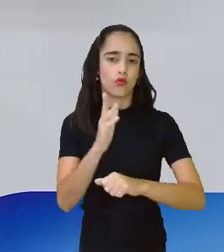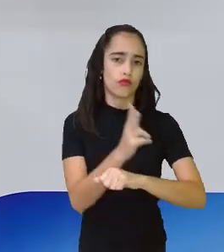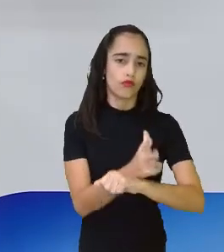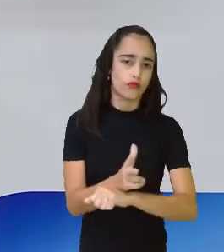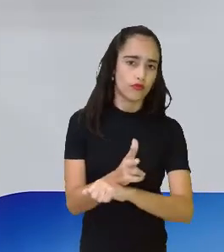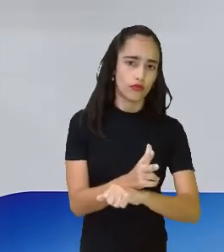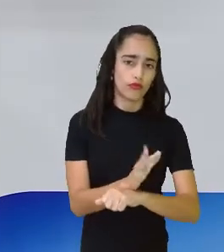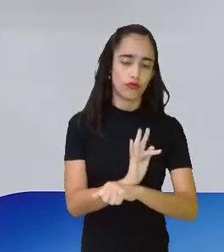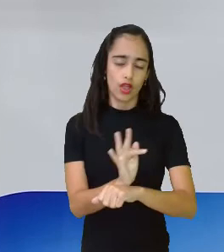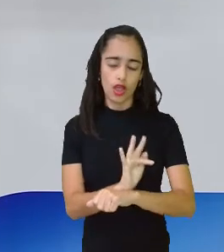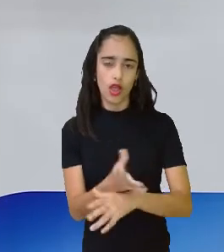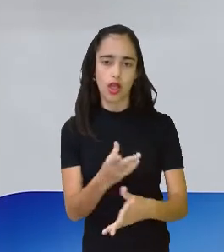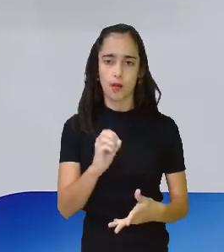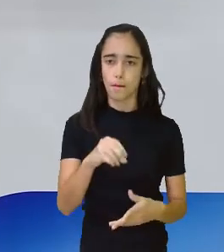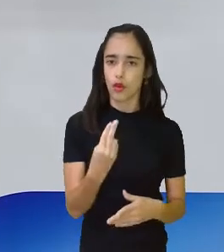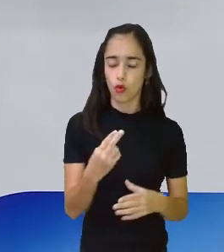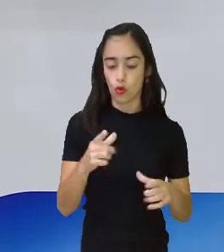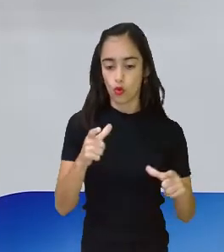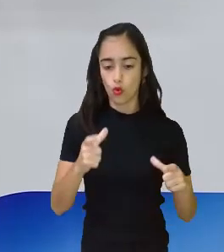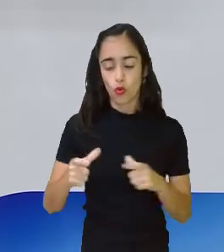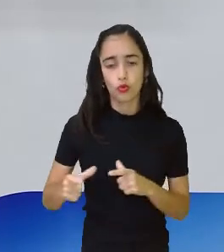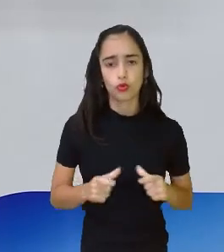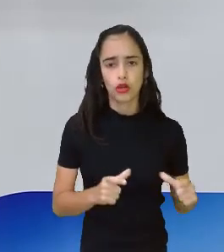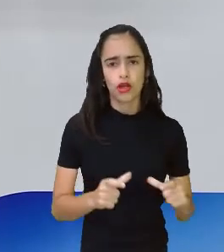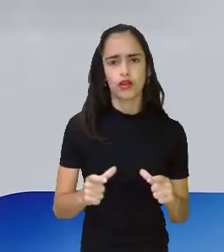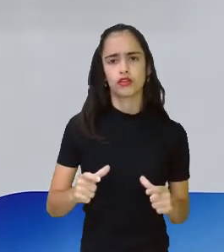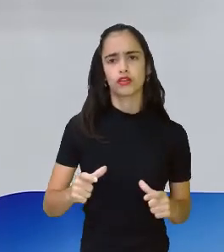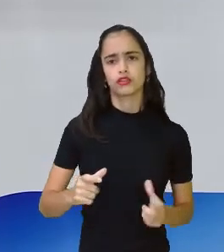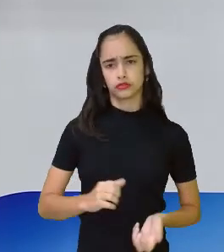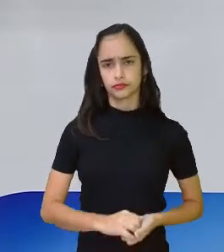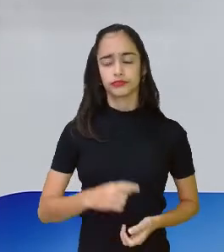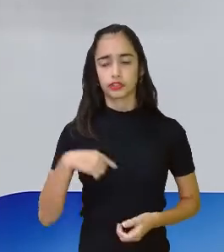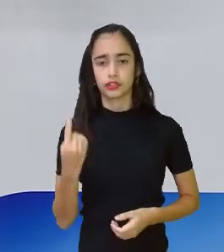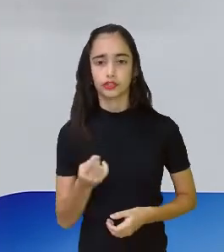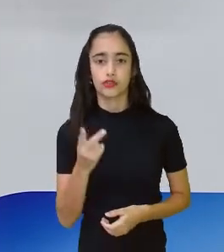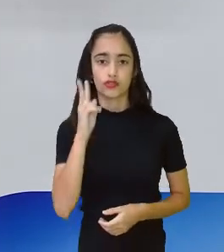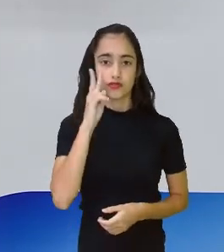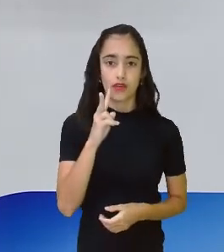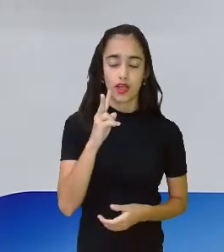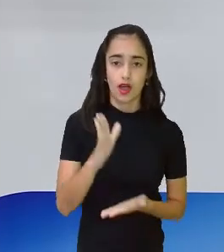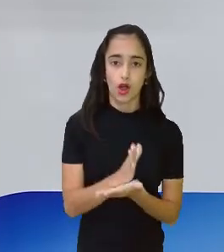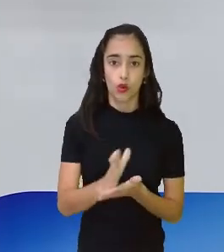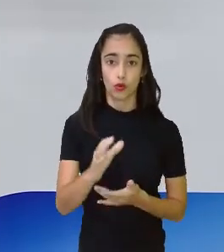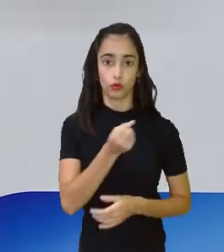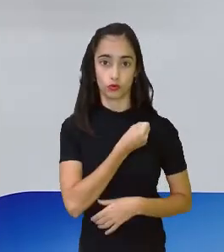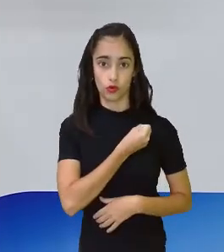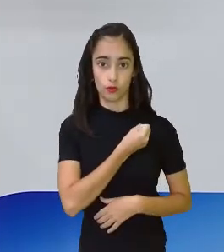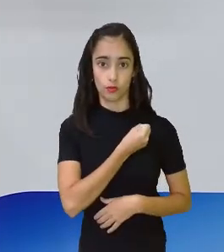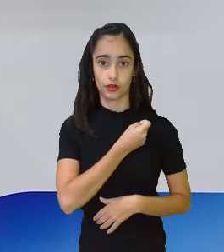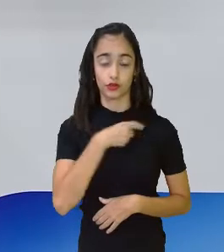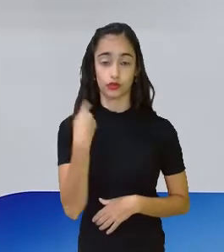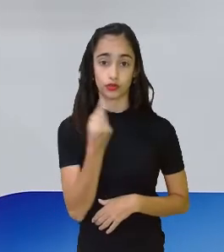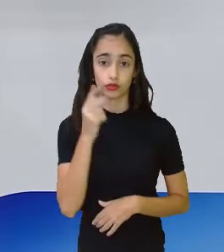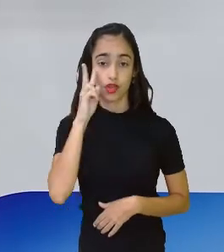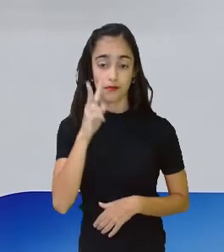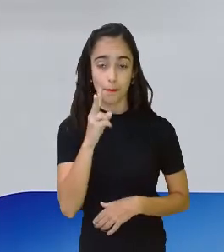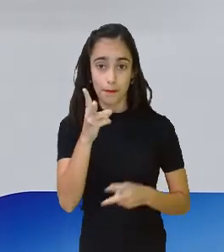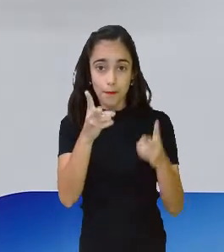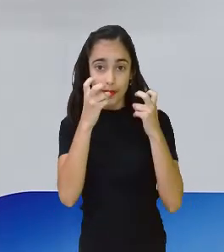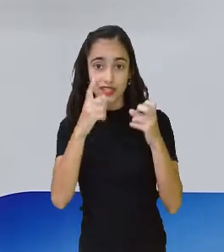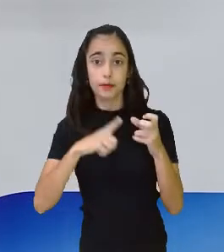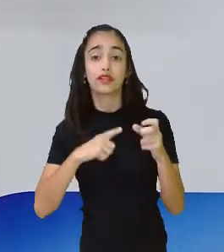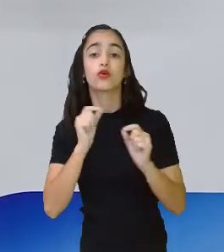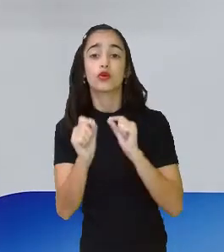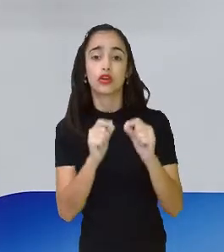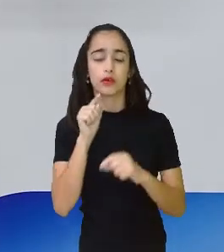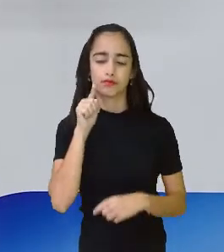né? Quando, principalmente em minissérie, em série, quando a gente vê os números, aí vê um ponto. Não é. Aqui no